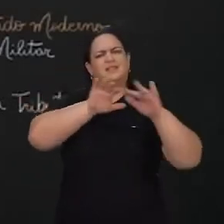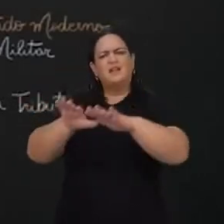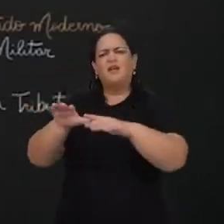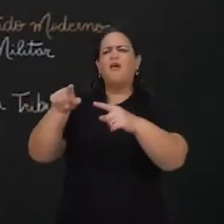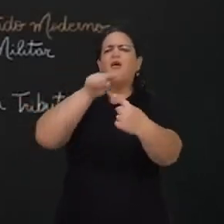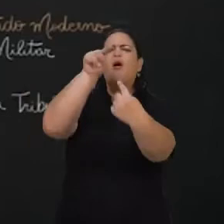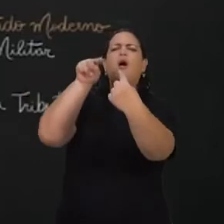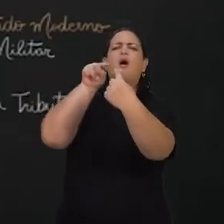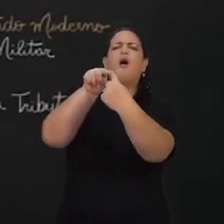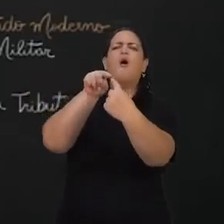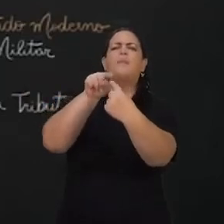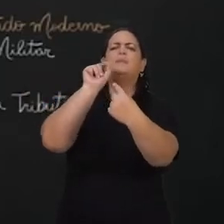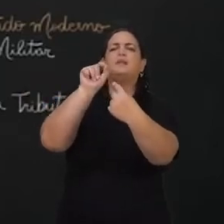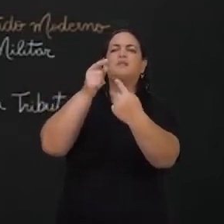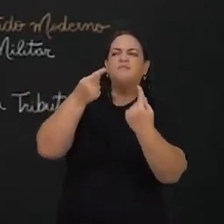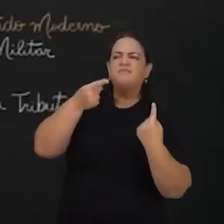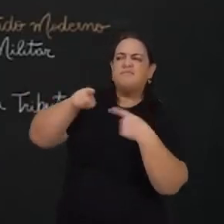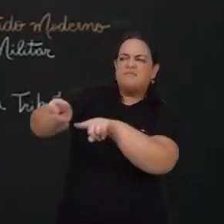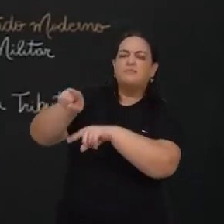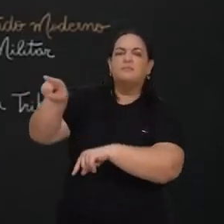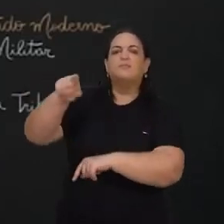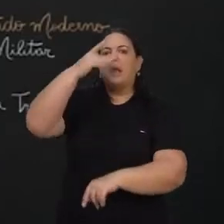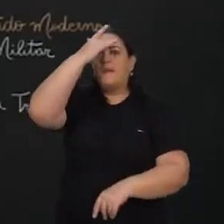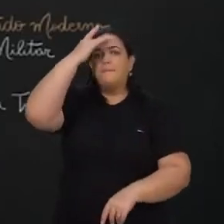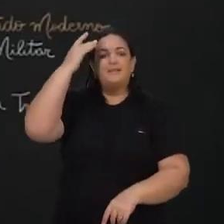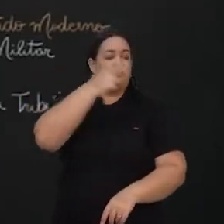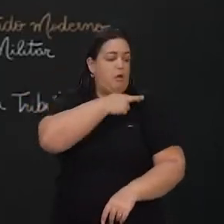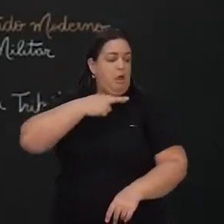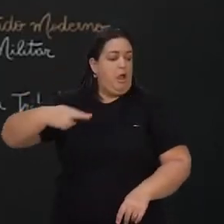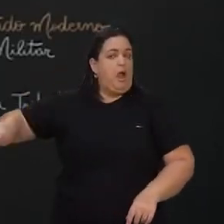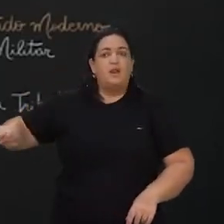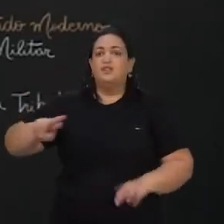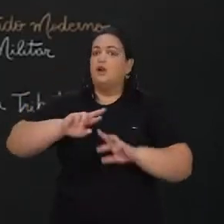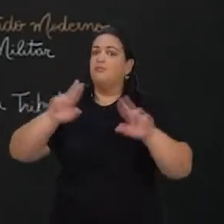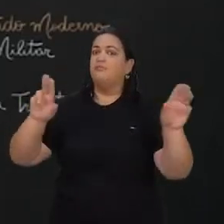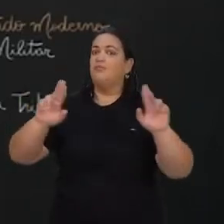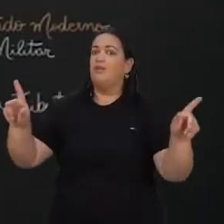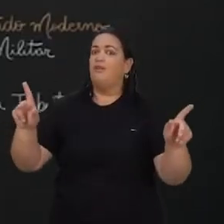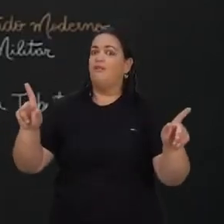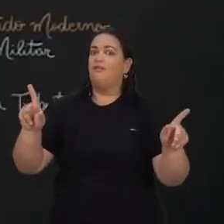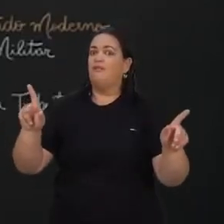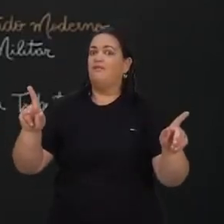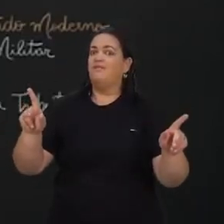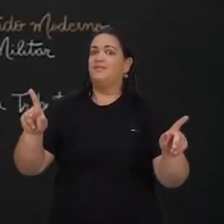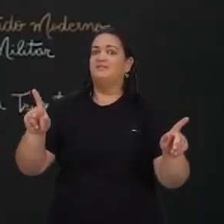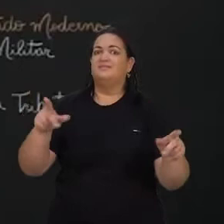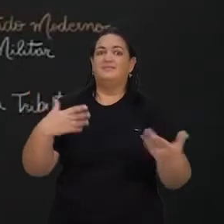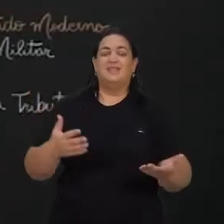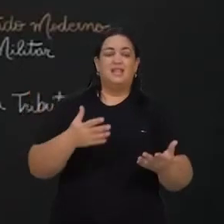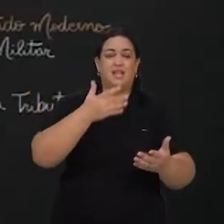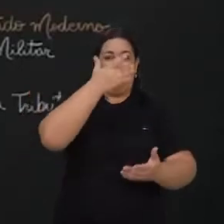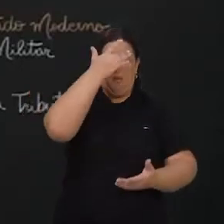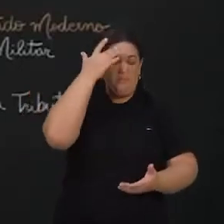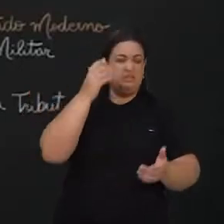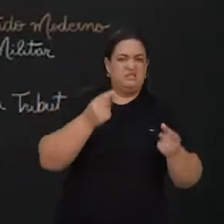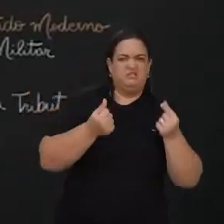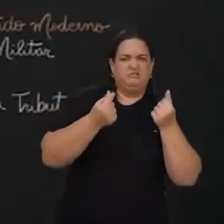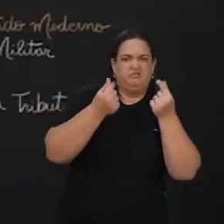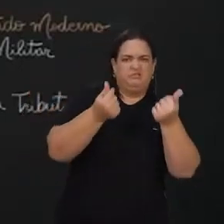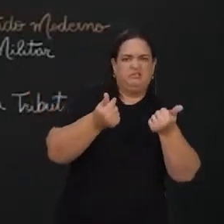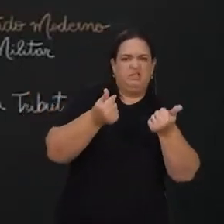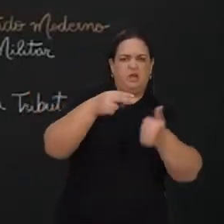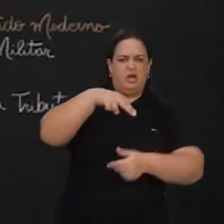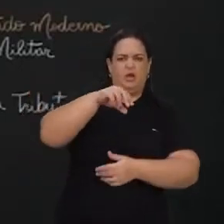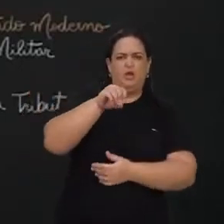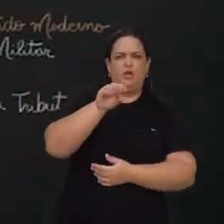que não tinham a fé cristã, ou seja, tinha uma conotação religiosa, onde alguns nobres partiam para fazer guerra contra aqueles que eles chamavam